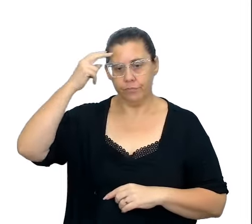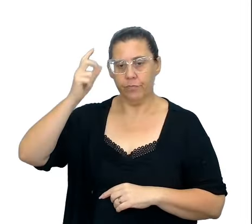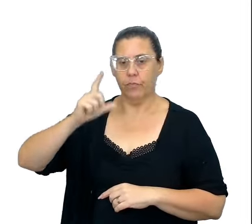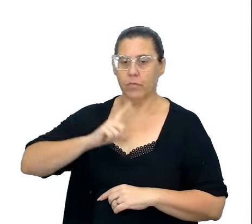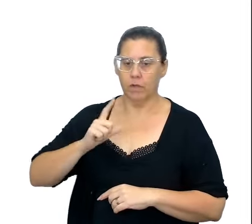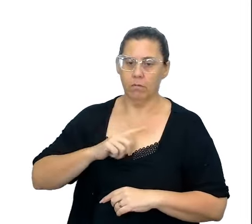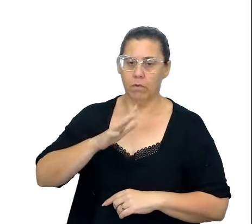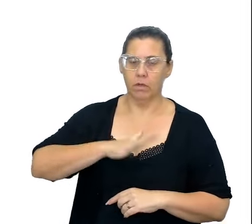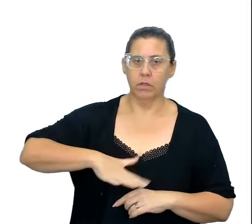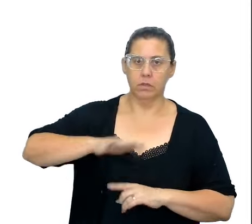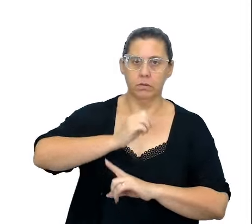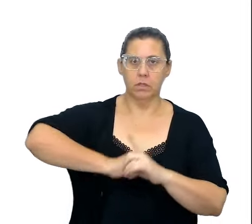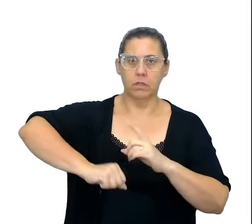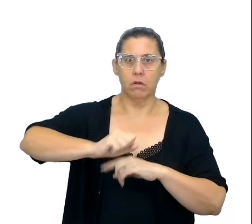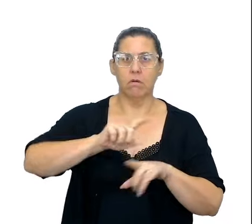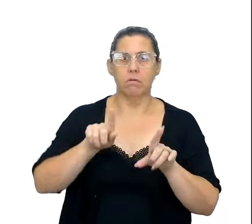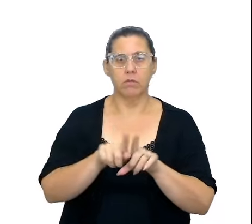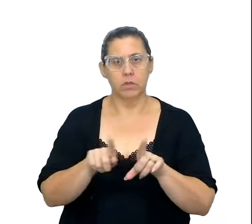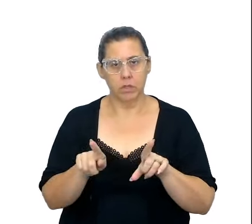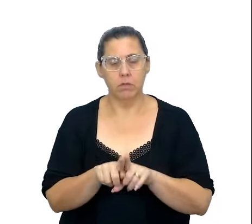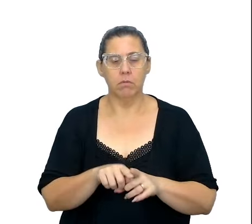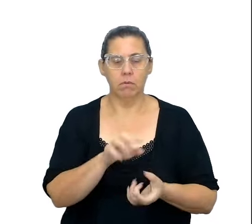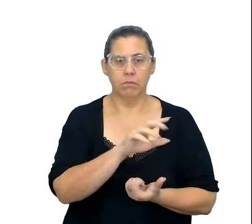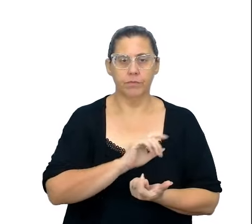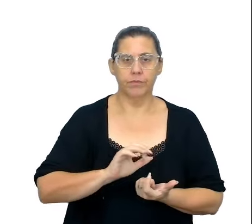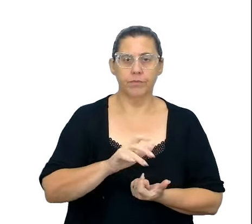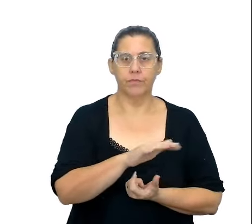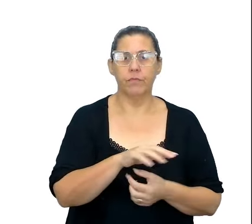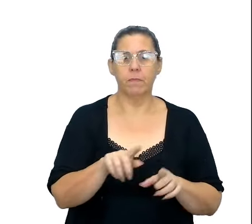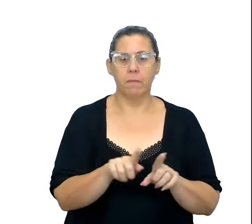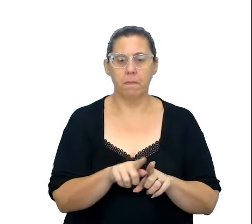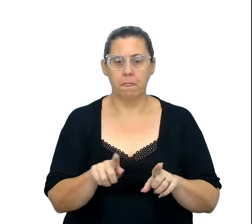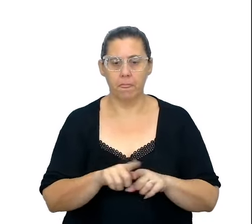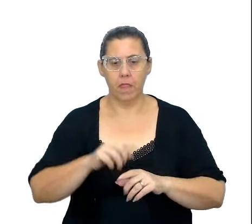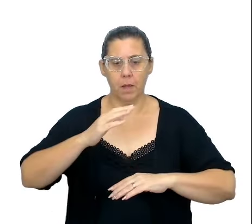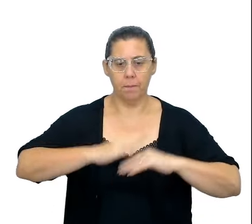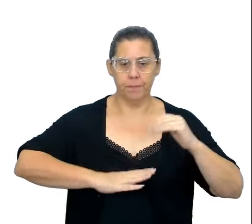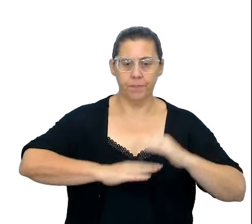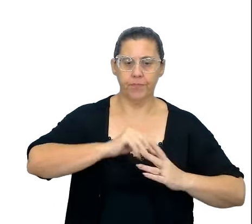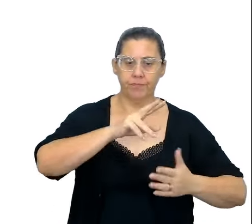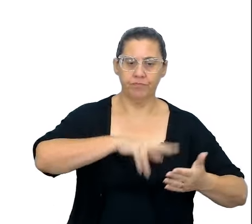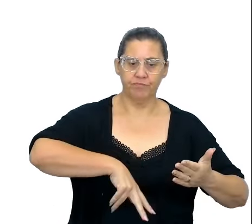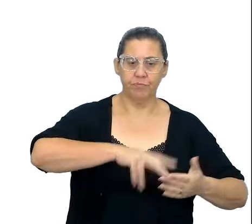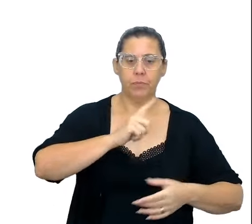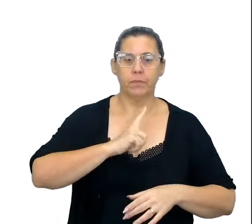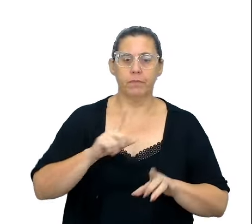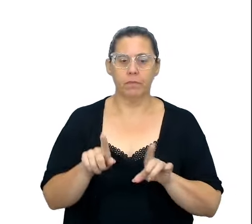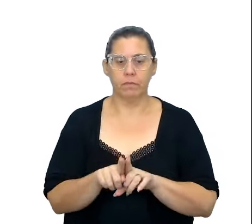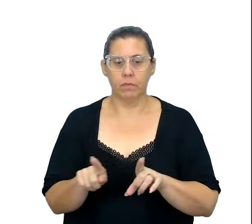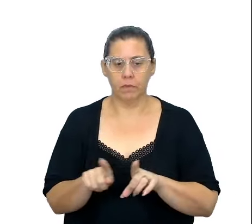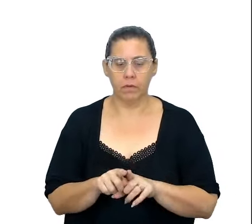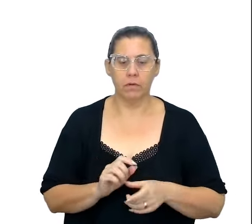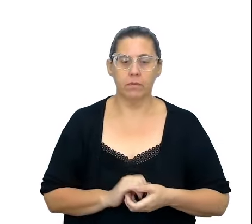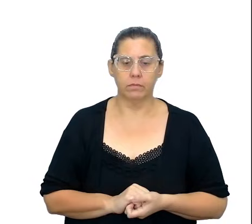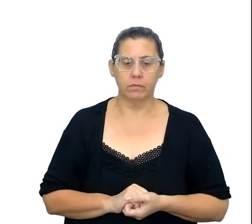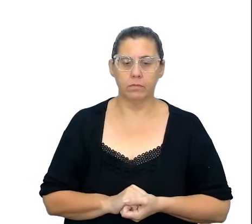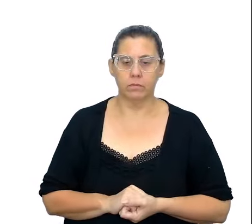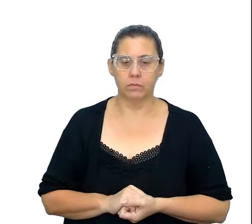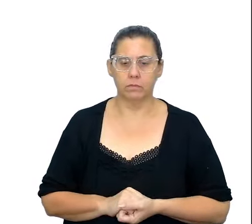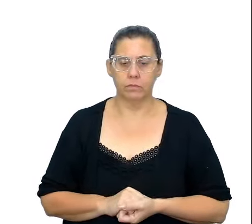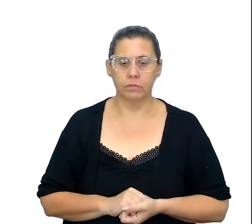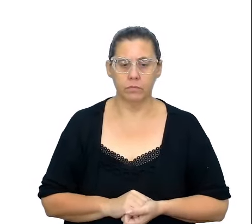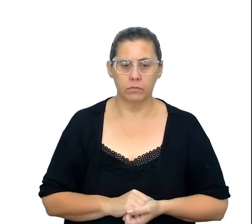questão social também, né? Questão do letramento e também questão de práticas de leitura. E a gente tem, então, aí uma colocação, né,